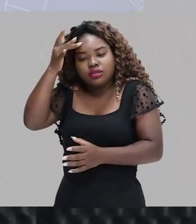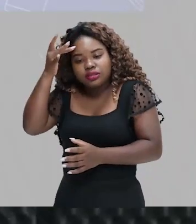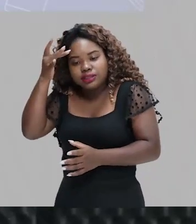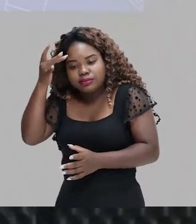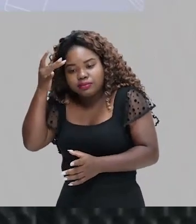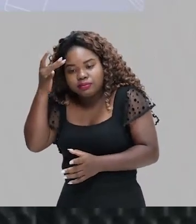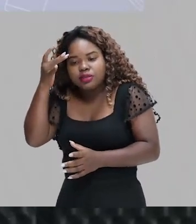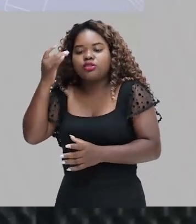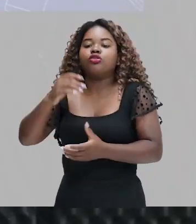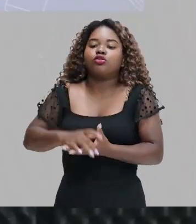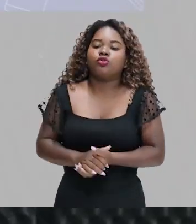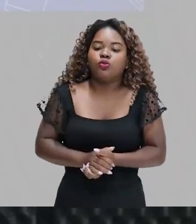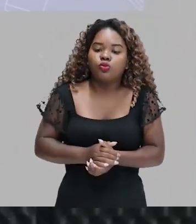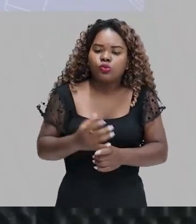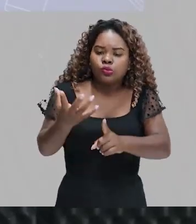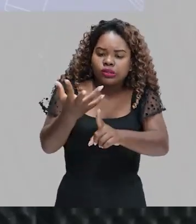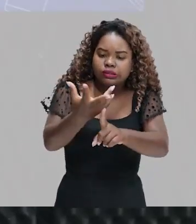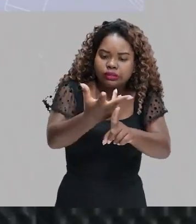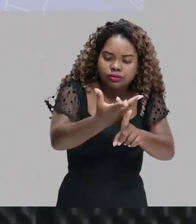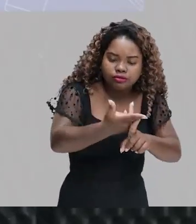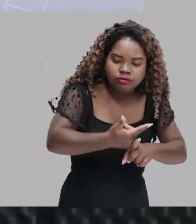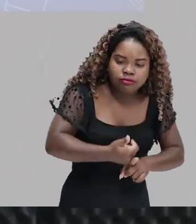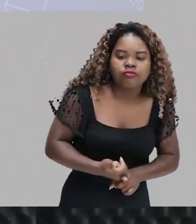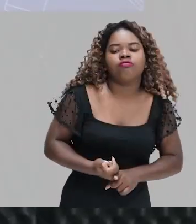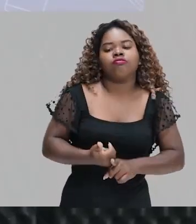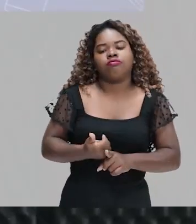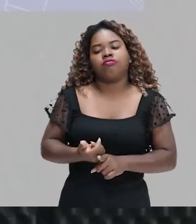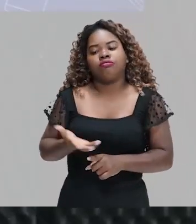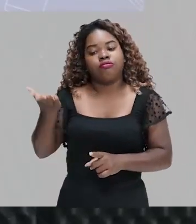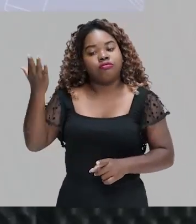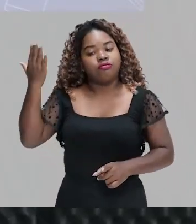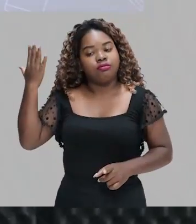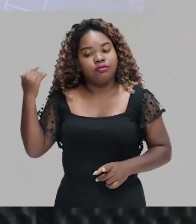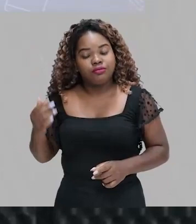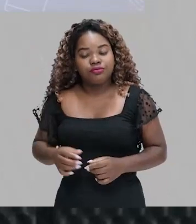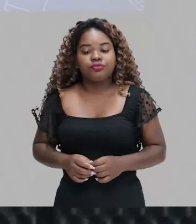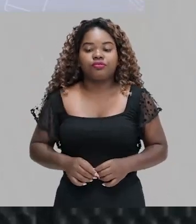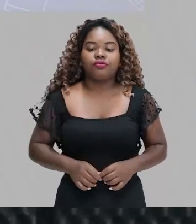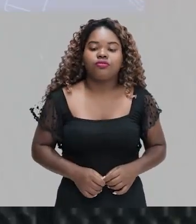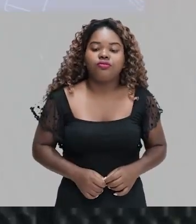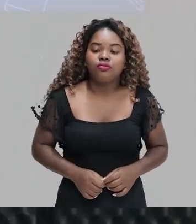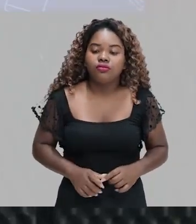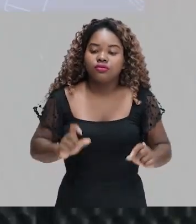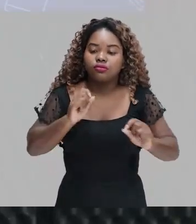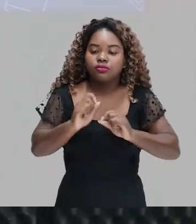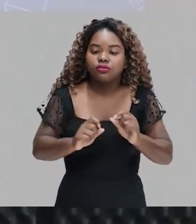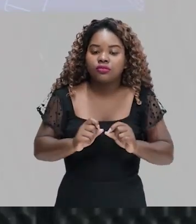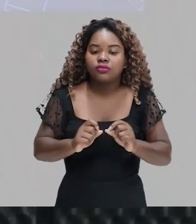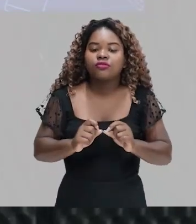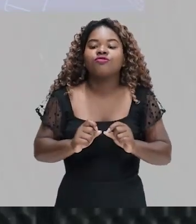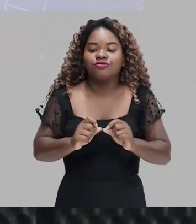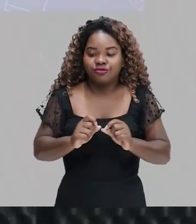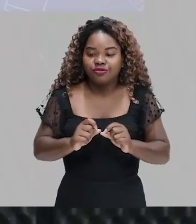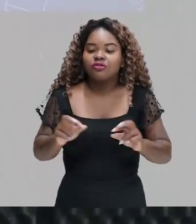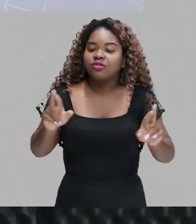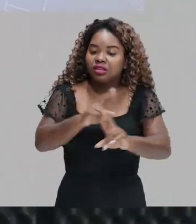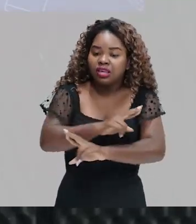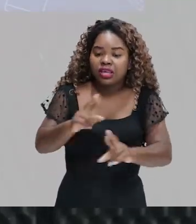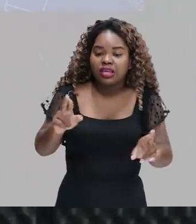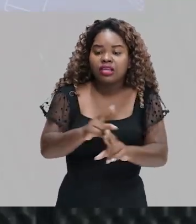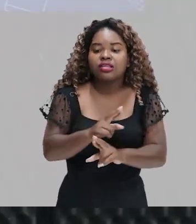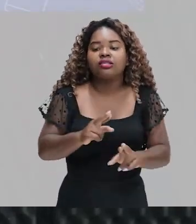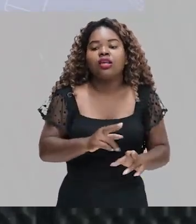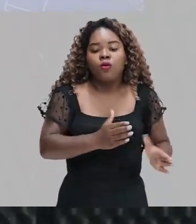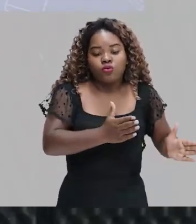de alguns períodos, a gente vai ter dois momentos de aula sobre o Renascimento, onde os artistas da época são reflexo desse processo de